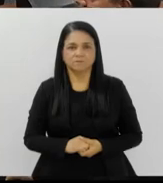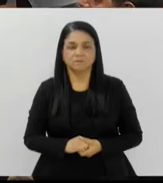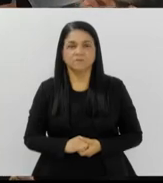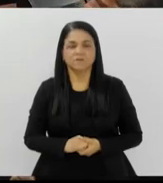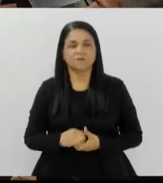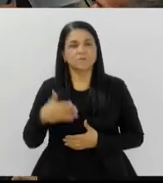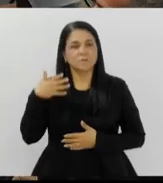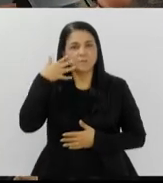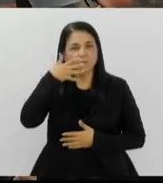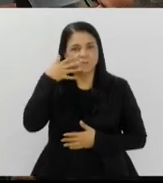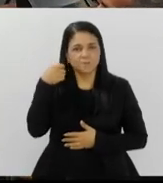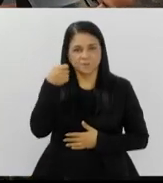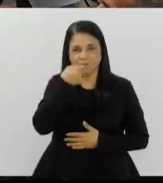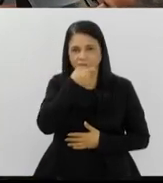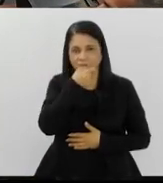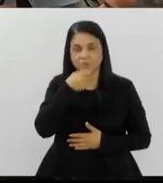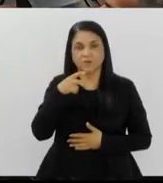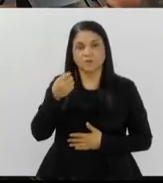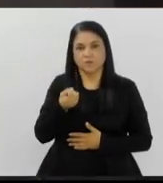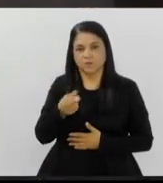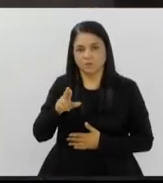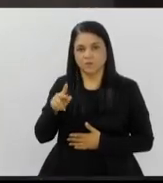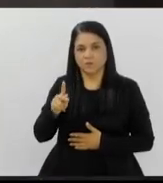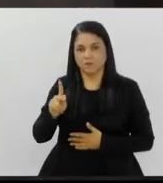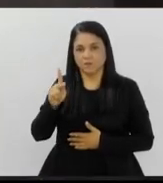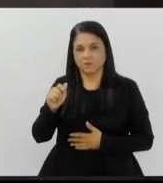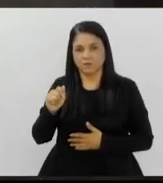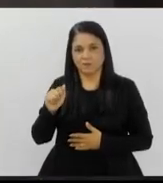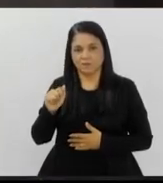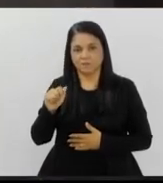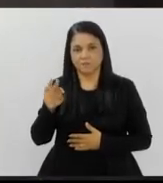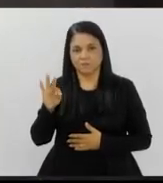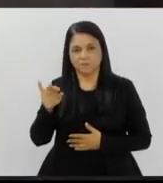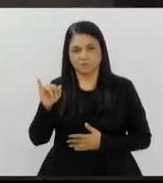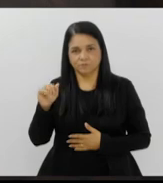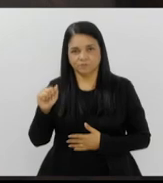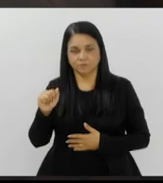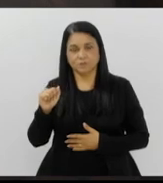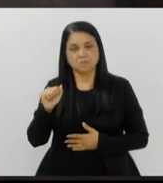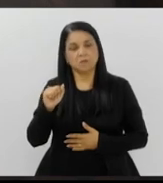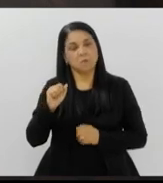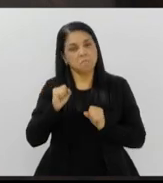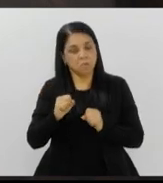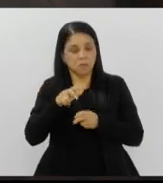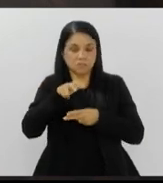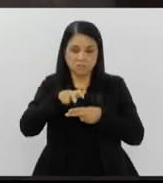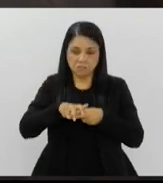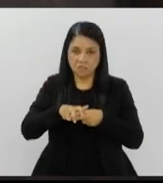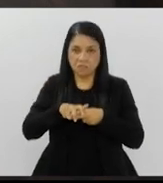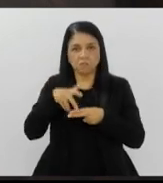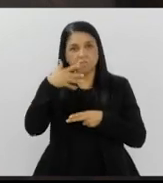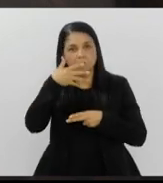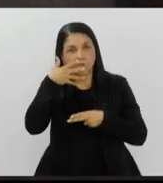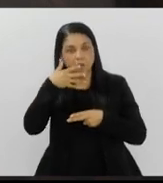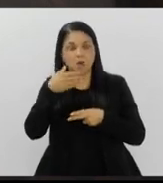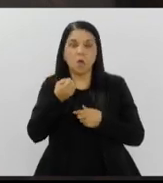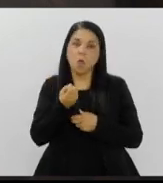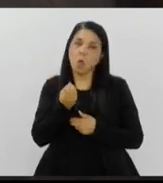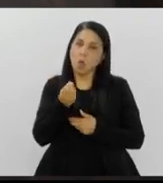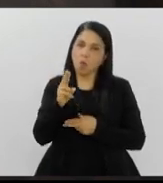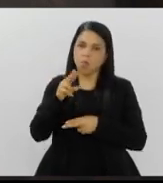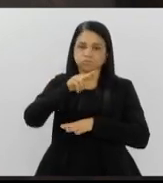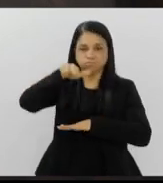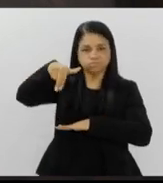Com a palavra, a doutora Kátia Tavares. Pode fazer, pode falar aqui ou usar a tribuna, como a senhora preferir.